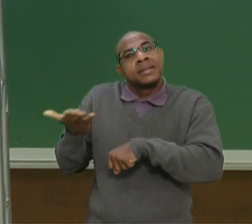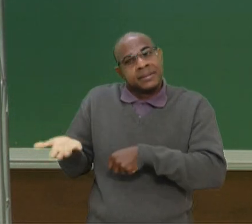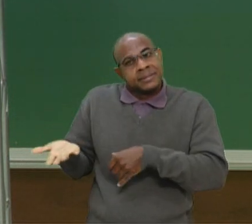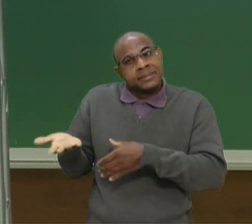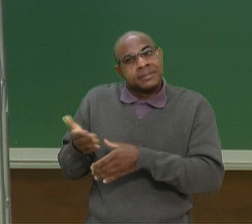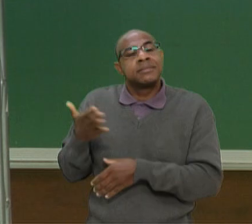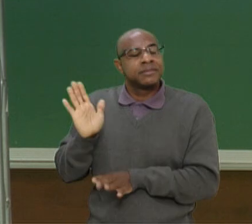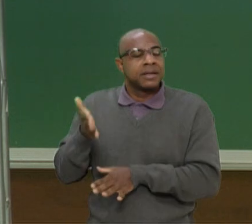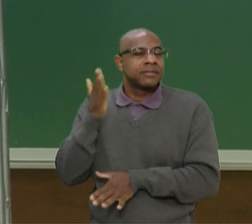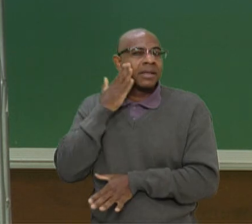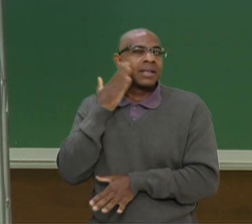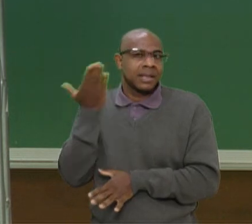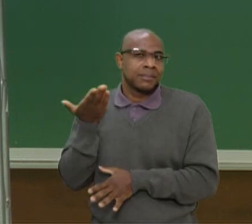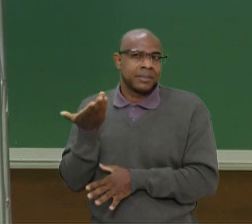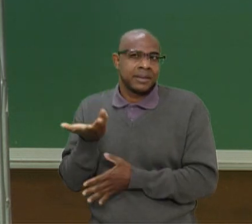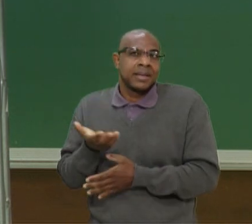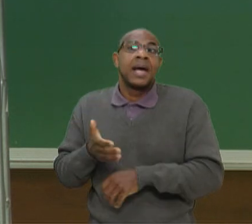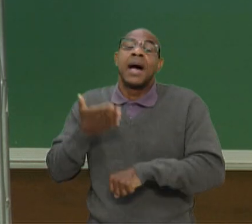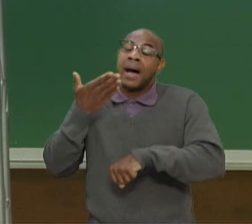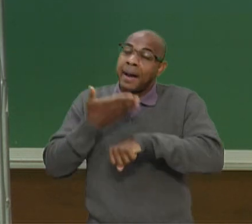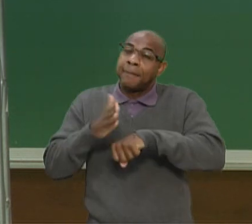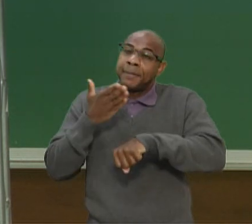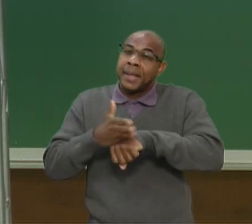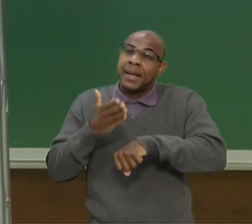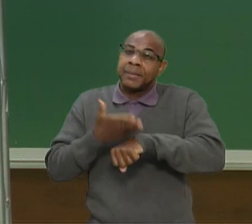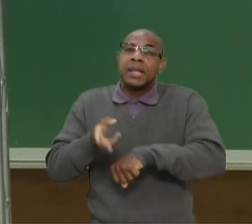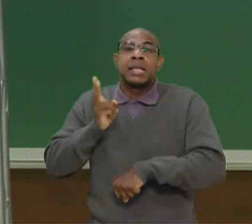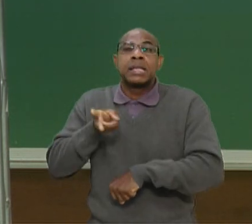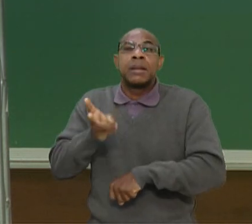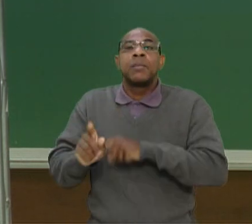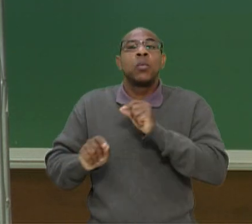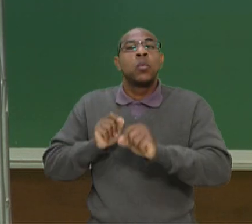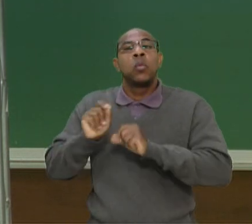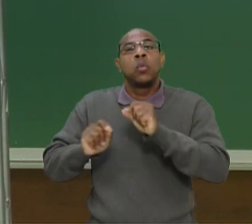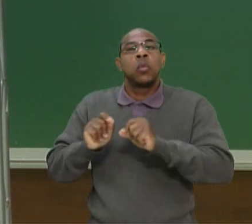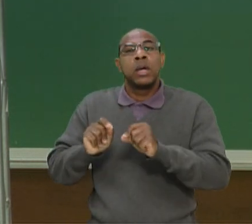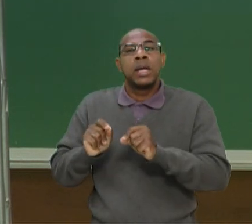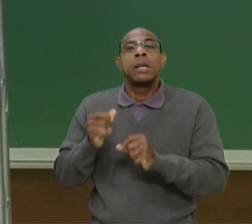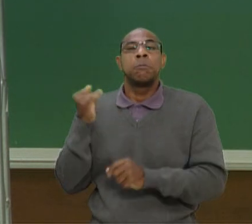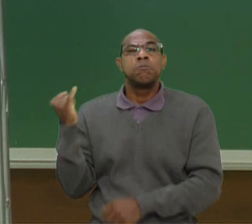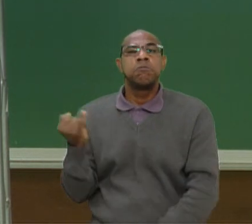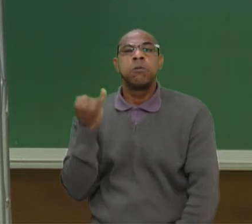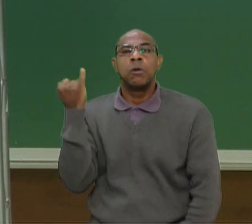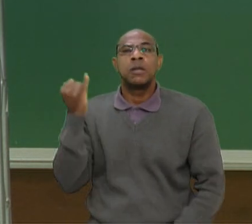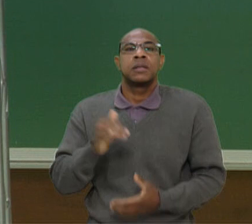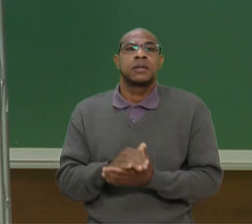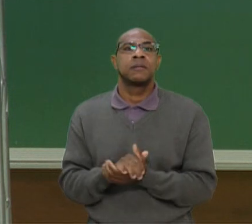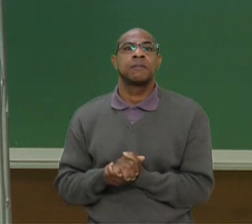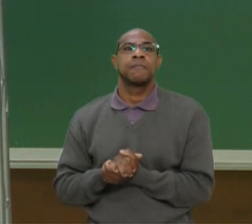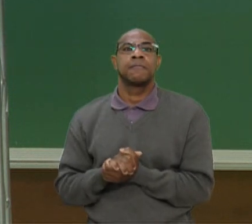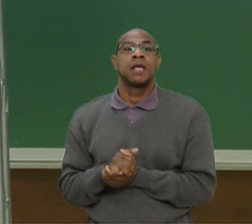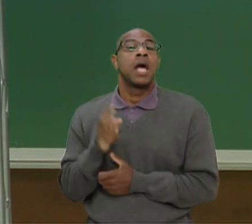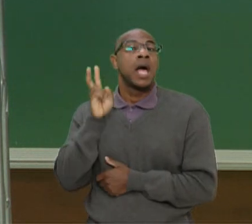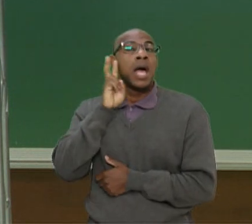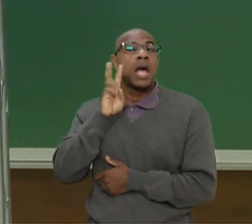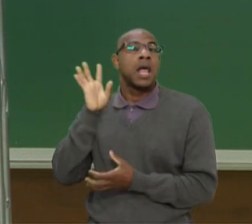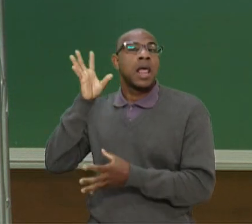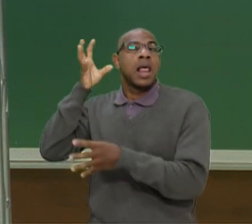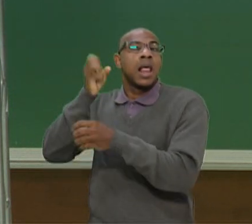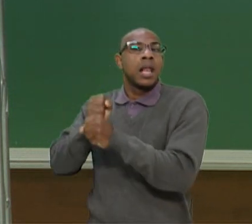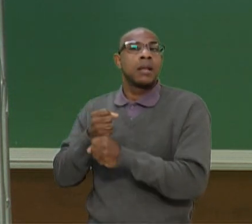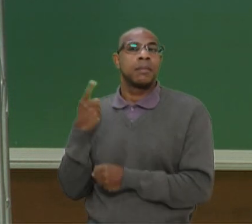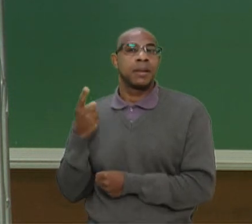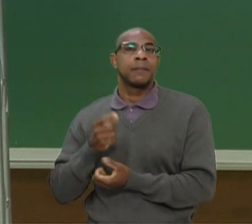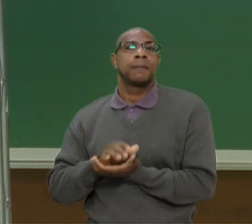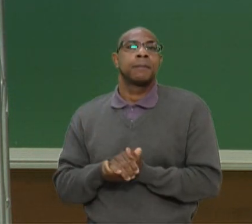e tantos anos de matemática, a prática sempre é fundamental. Então aqui vamos relembrar algumas